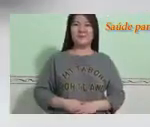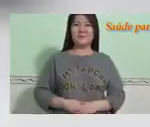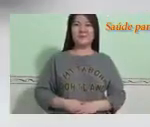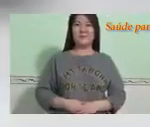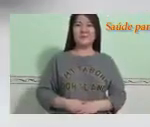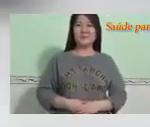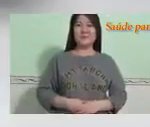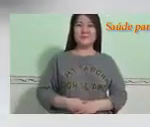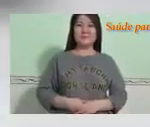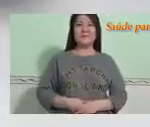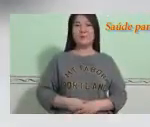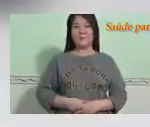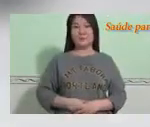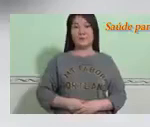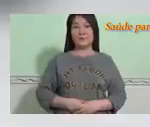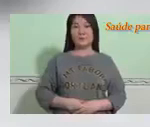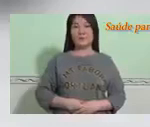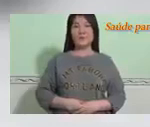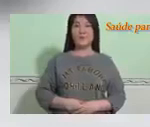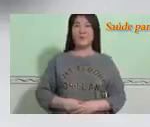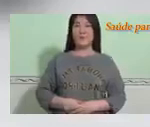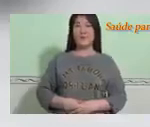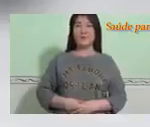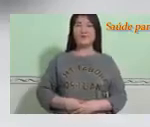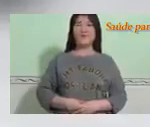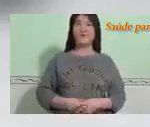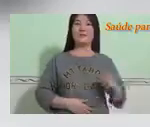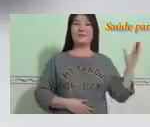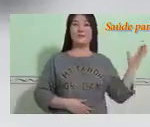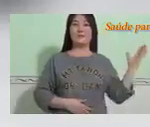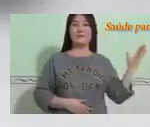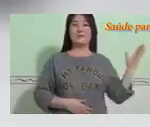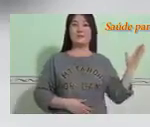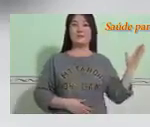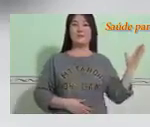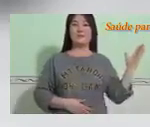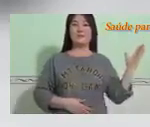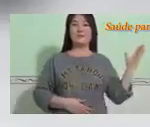Veja quais são as dúvidas mais comuns sobre o uso de anticoncepcionais.